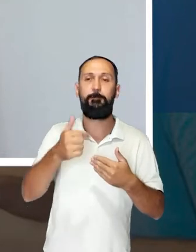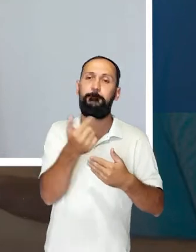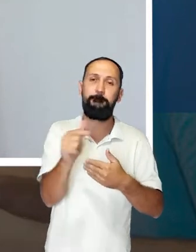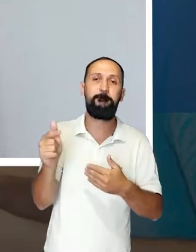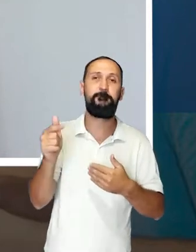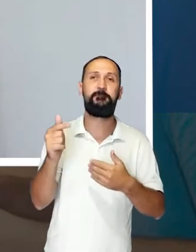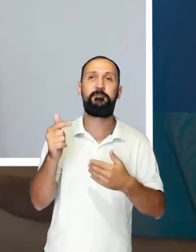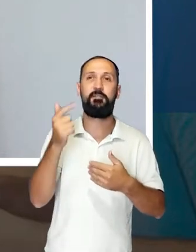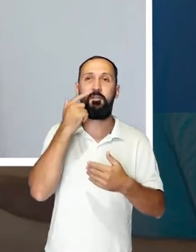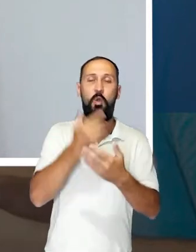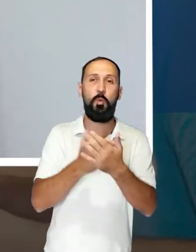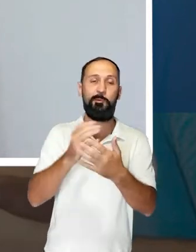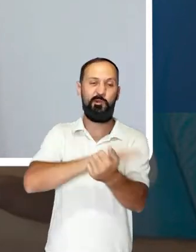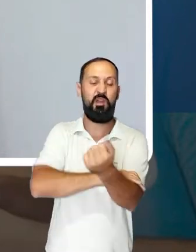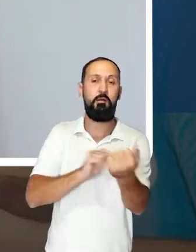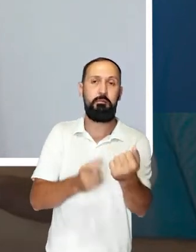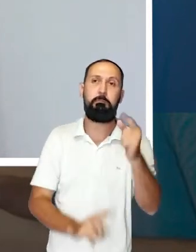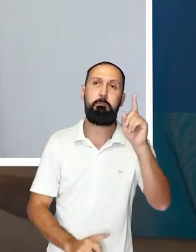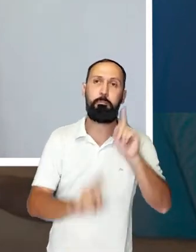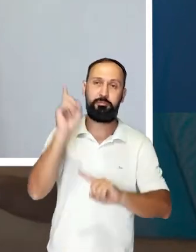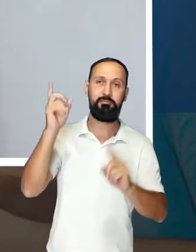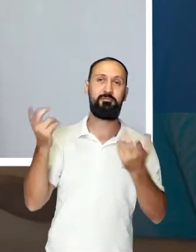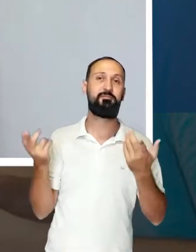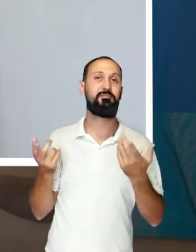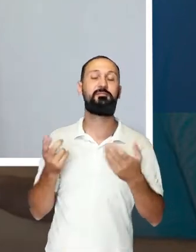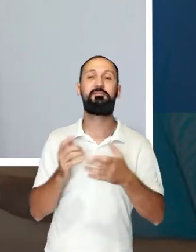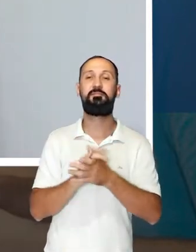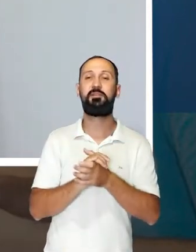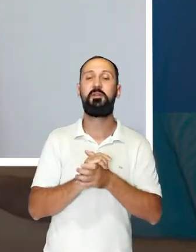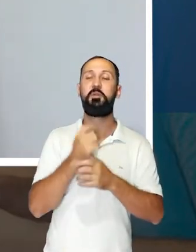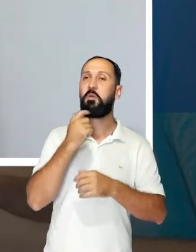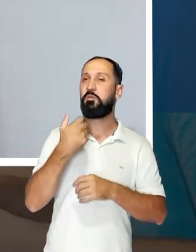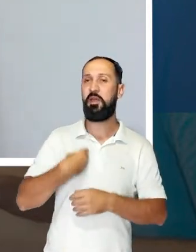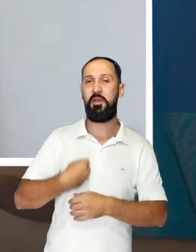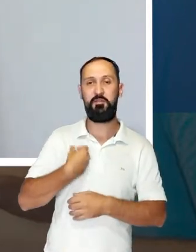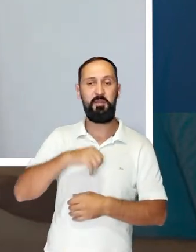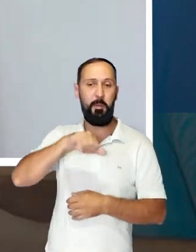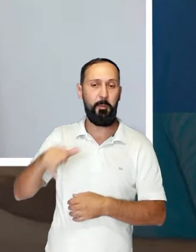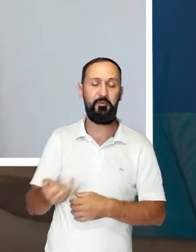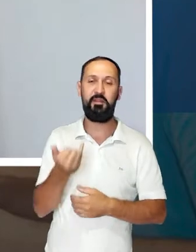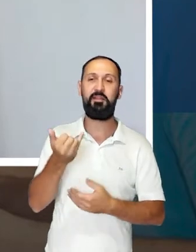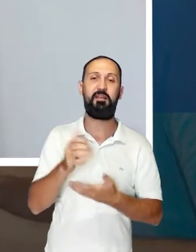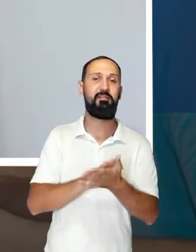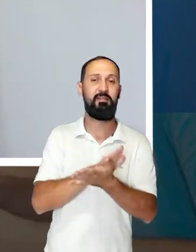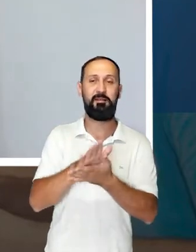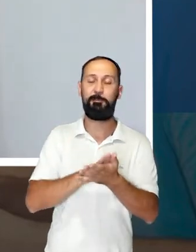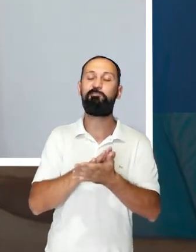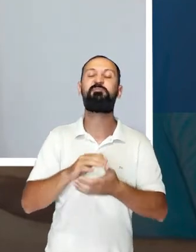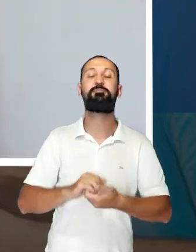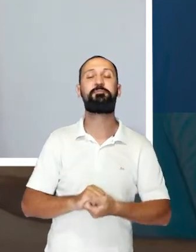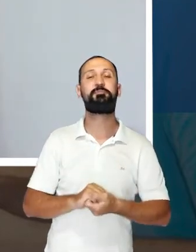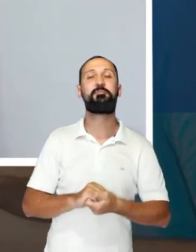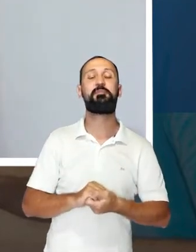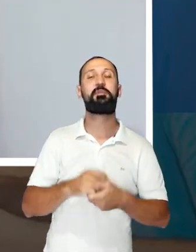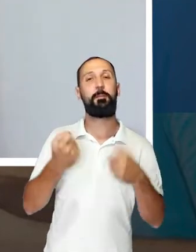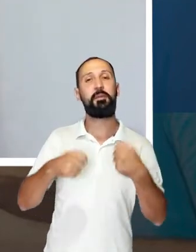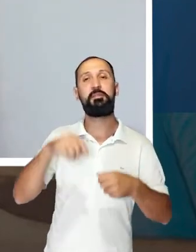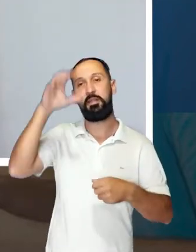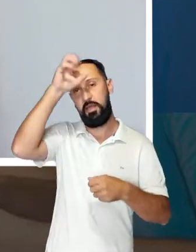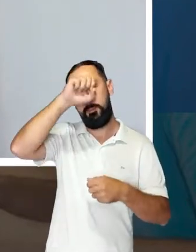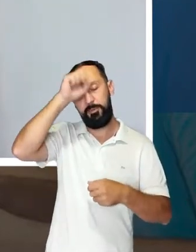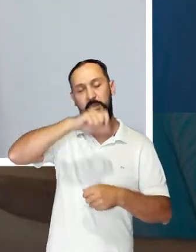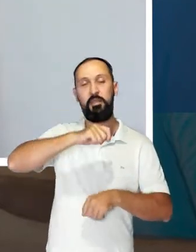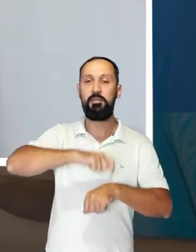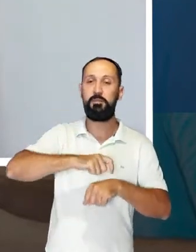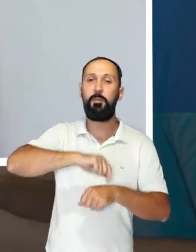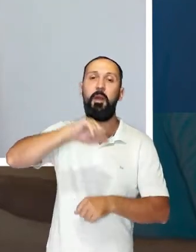isso, a hipertensão chegaria e não aproveitaríamos praticamente quase nada, né? Então, a gente